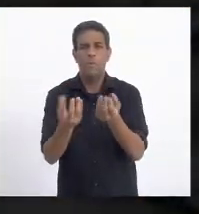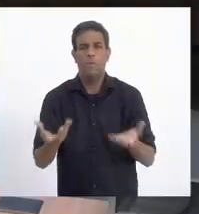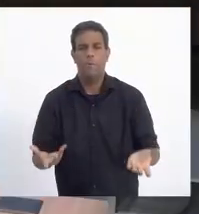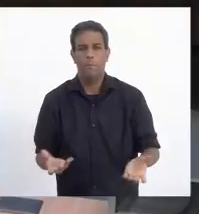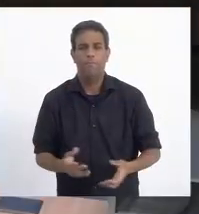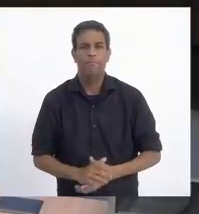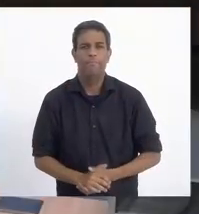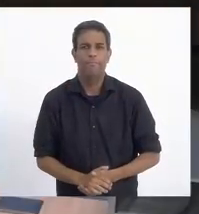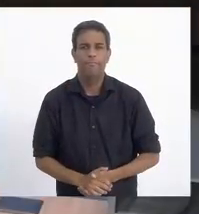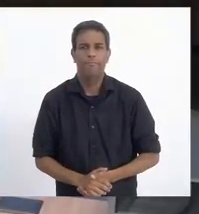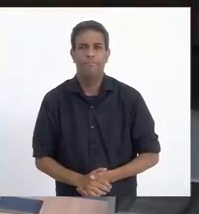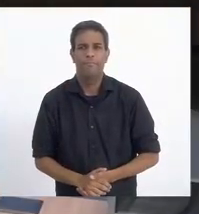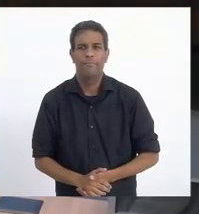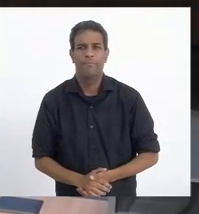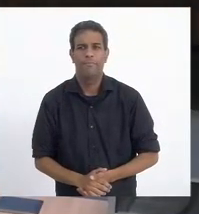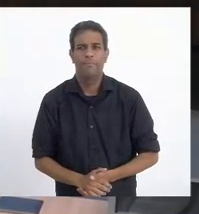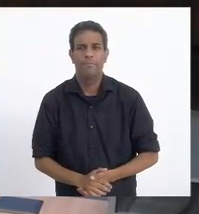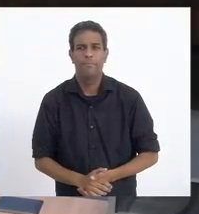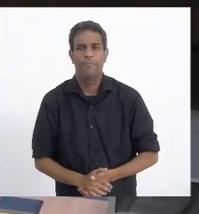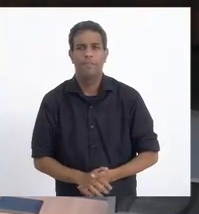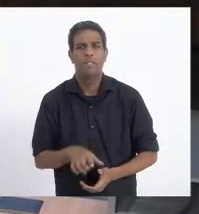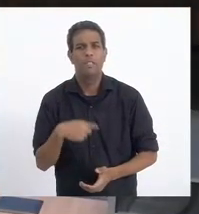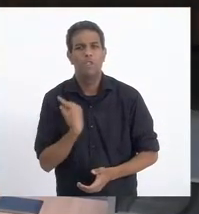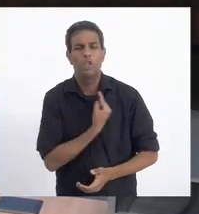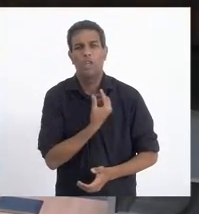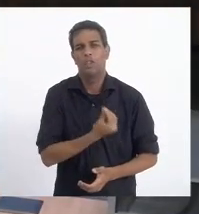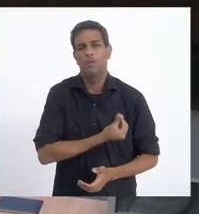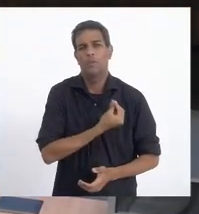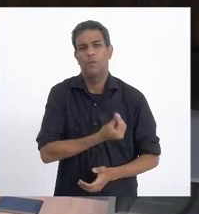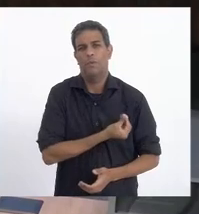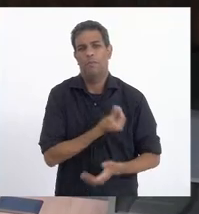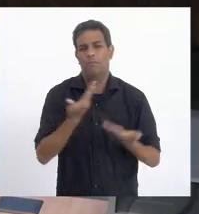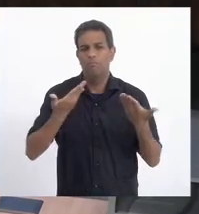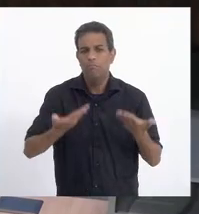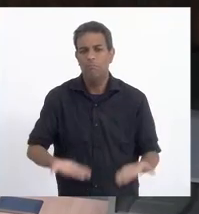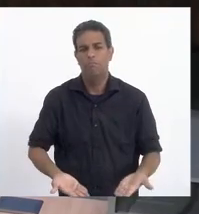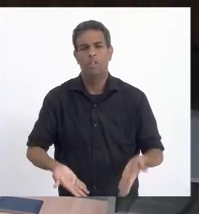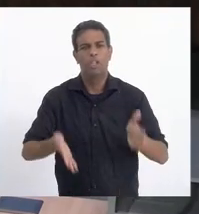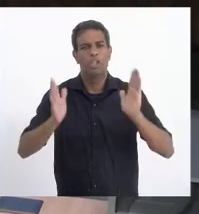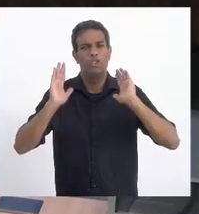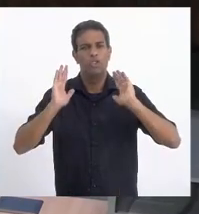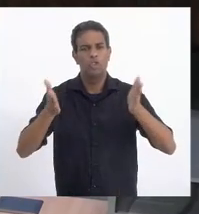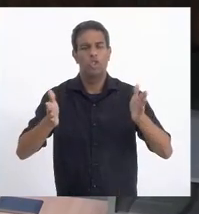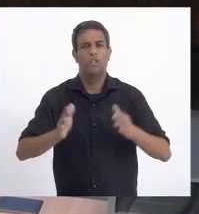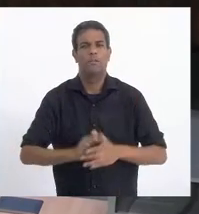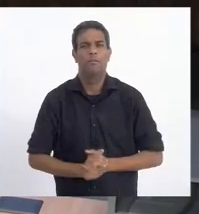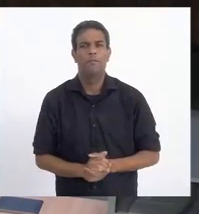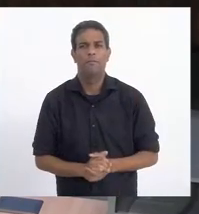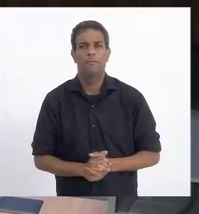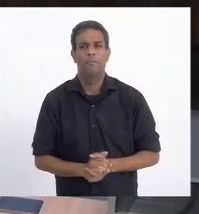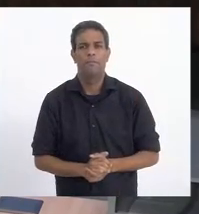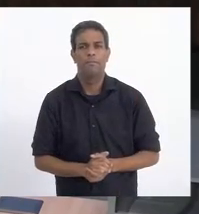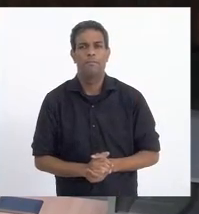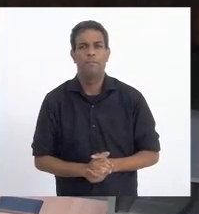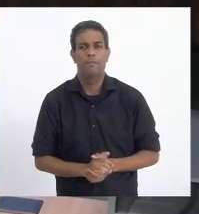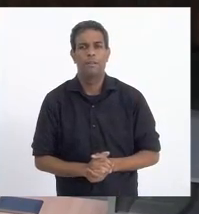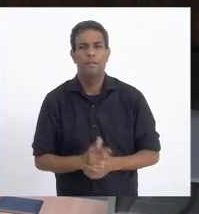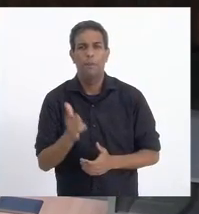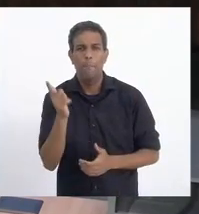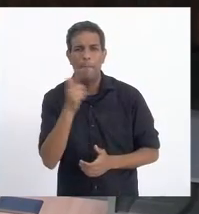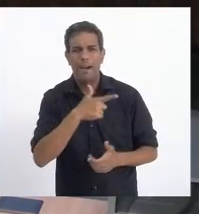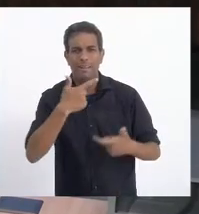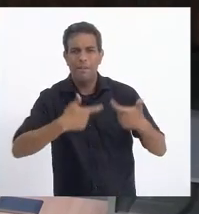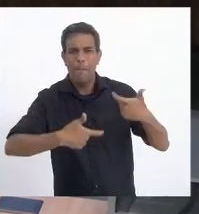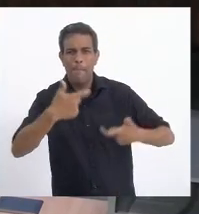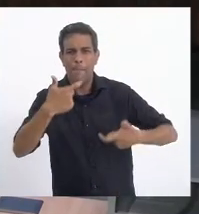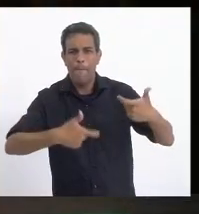Brando muito Brando porque nós tivemos muita das vezes eu atrás de um poste a bala comendo